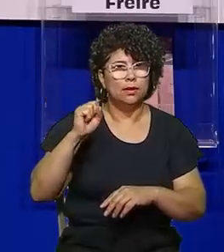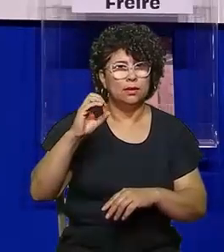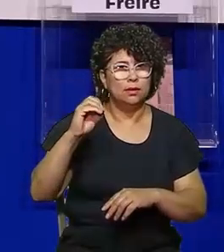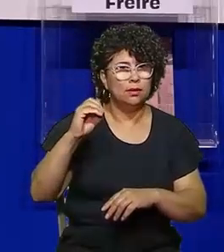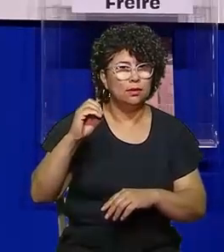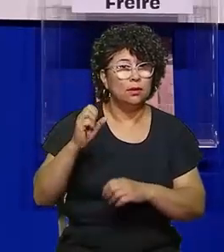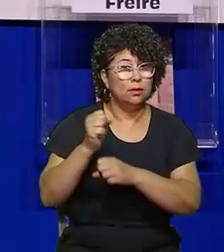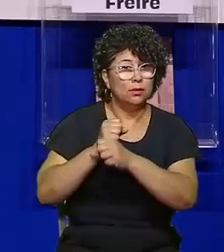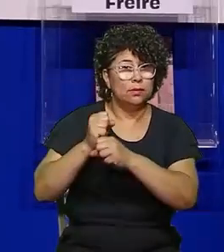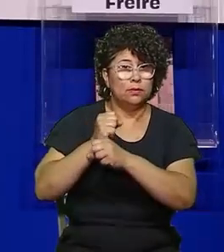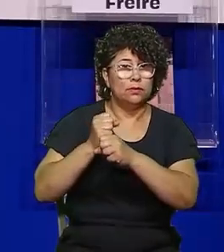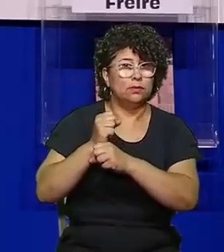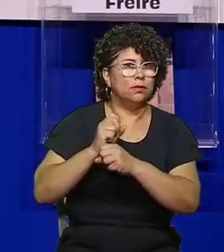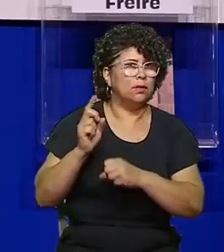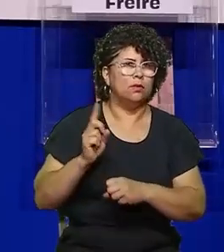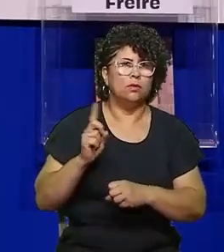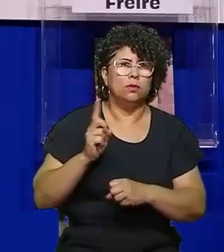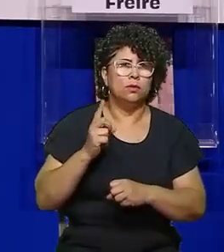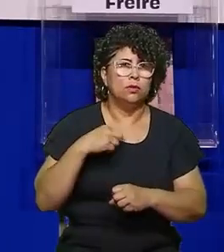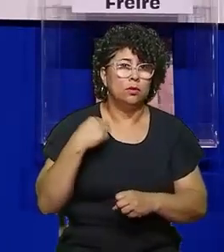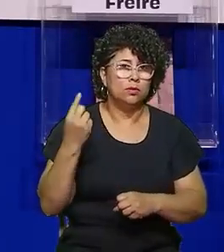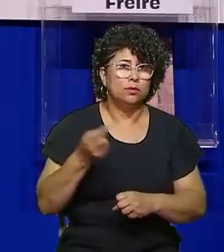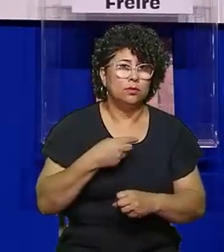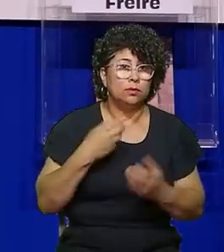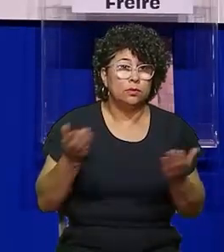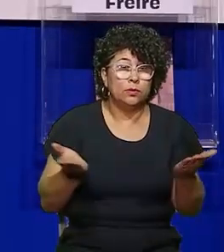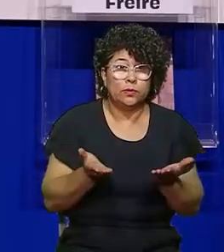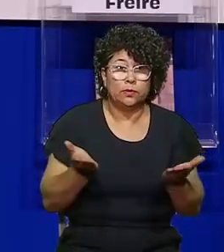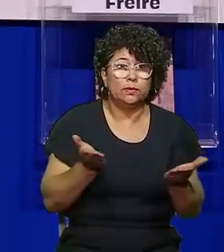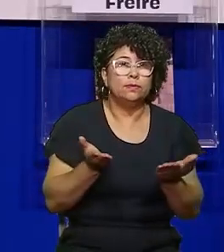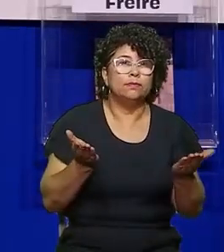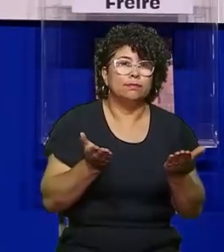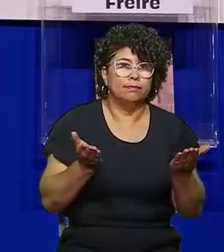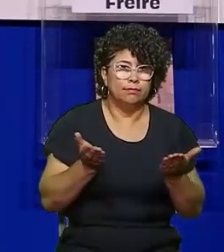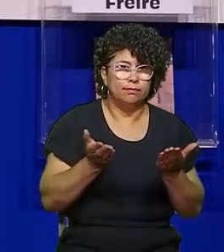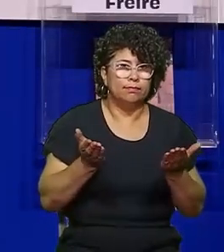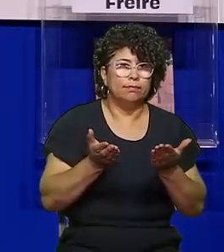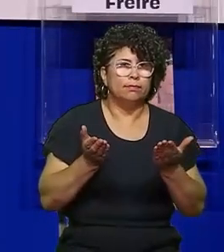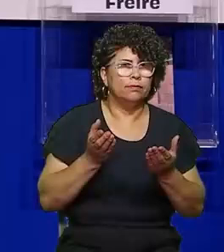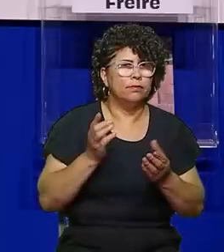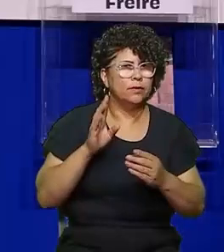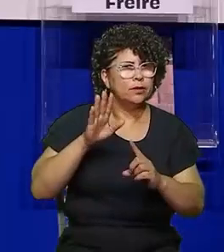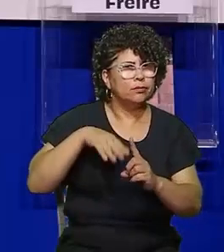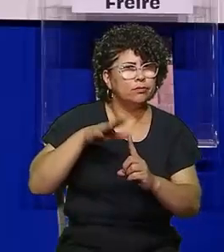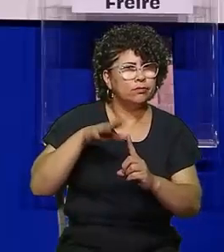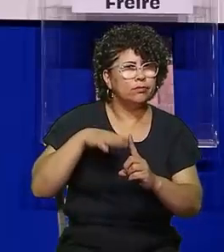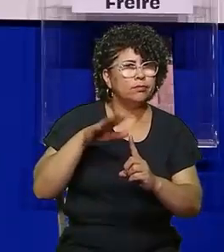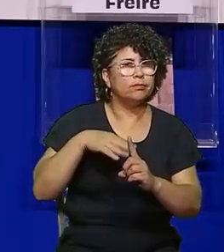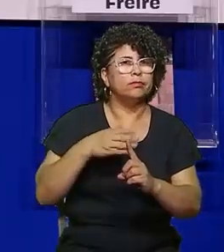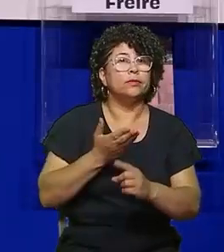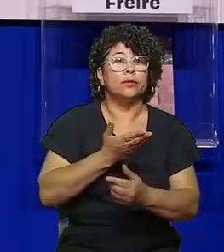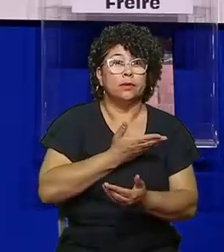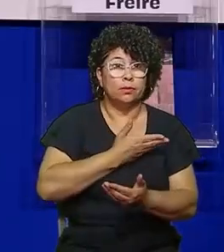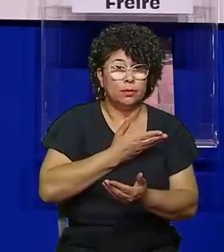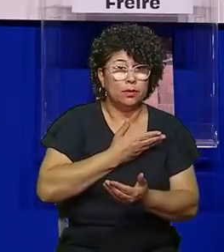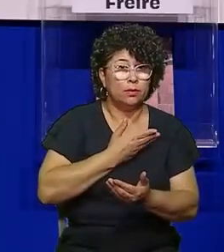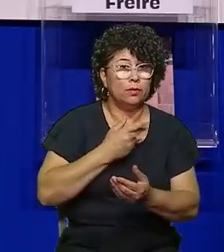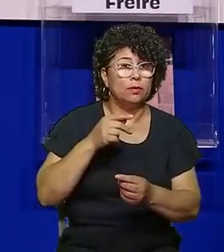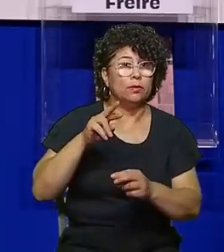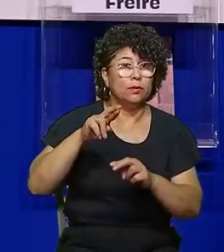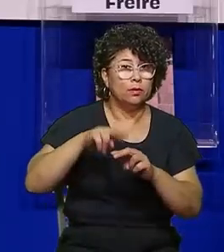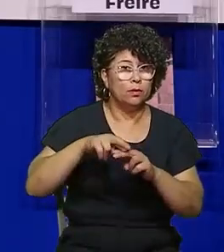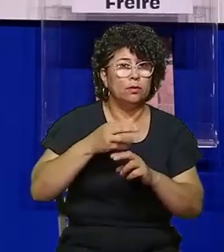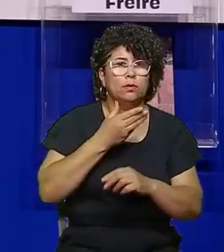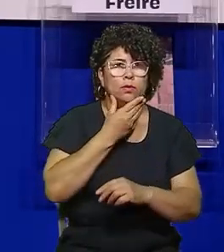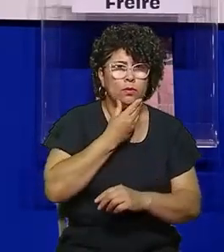É um poema dedicado a Oswaldo Alves, que foi amigo de Drummond,